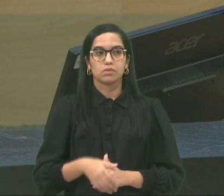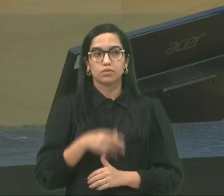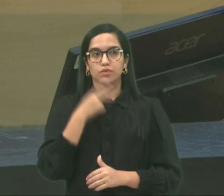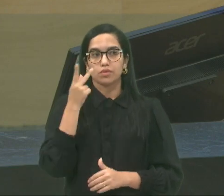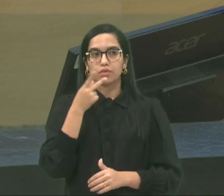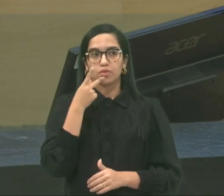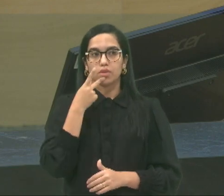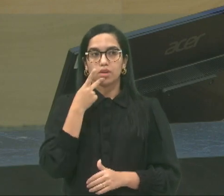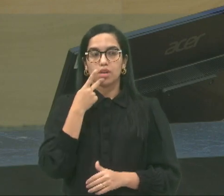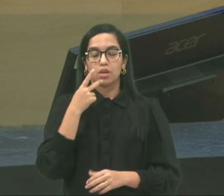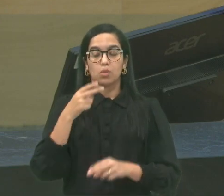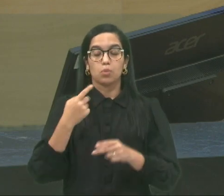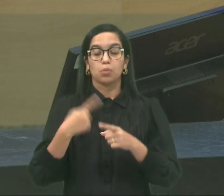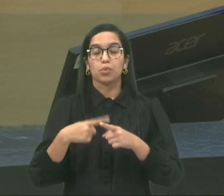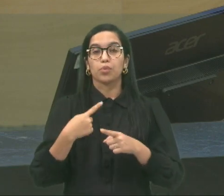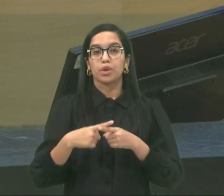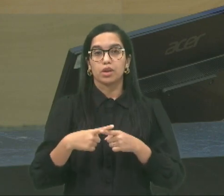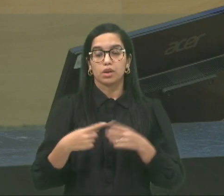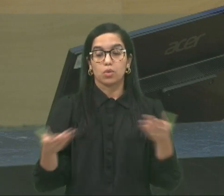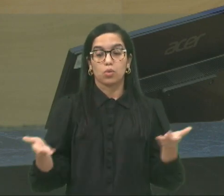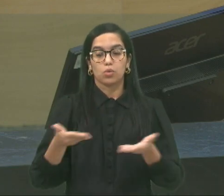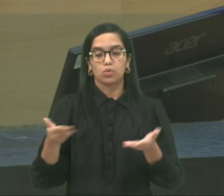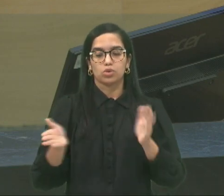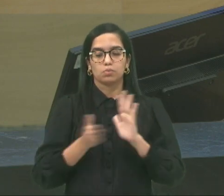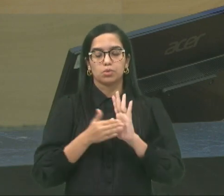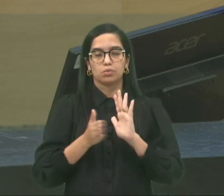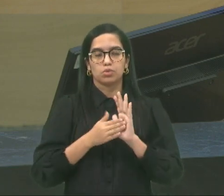sobre a justificativa desses